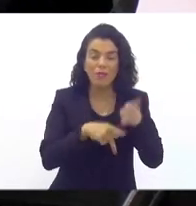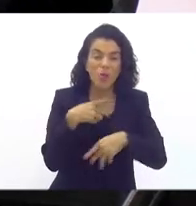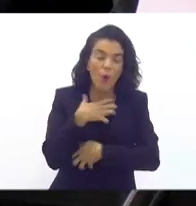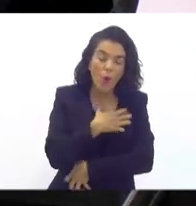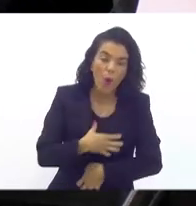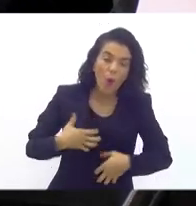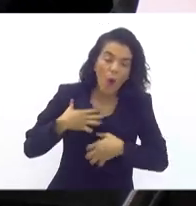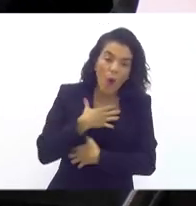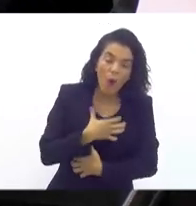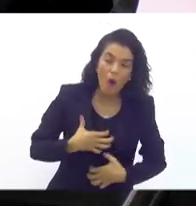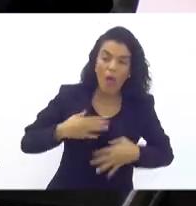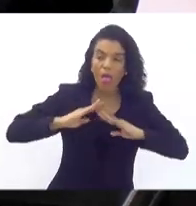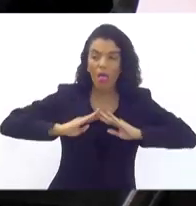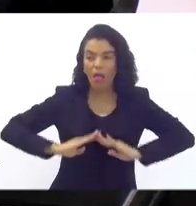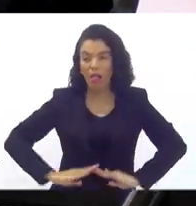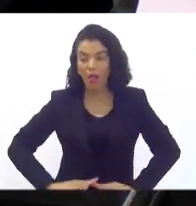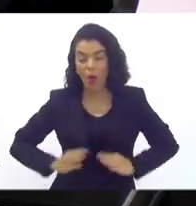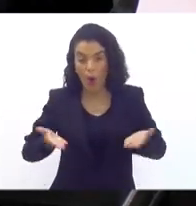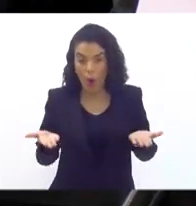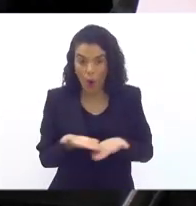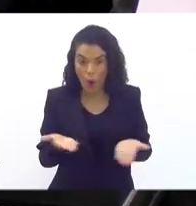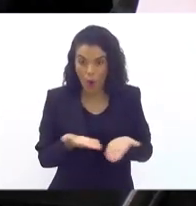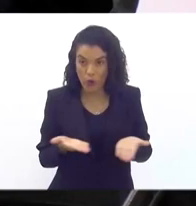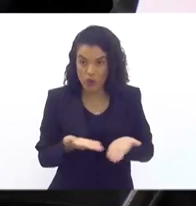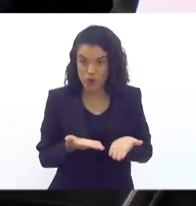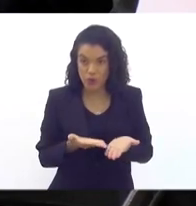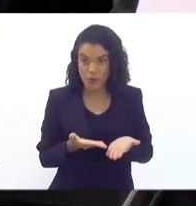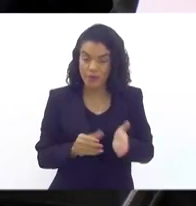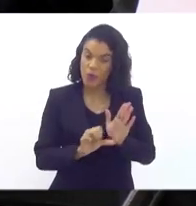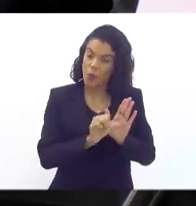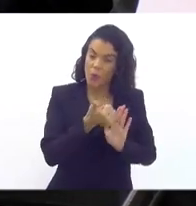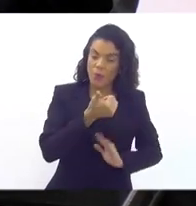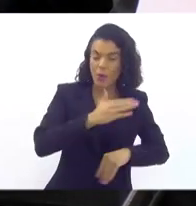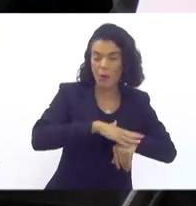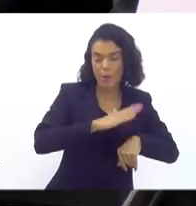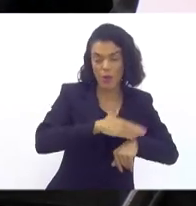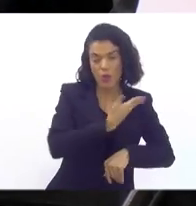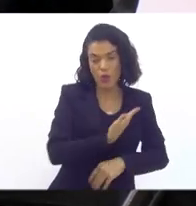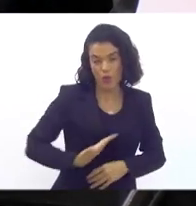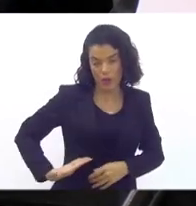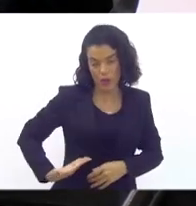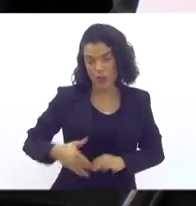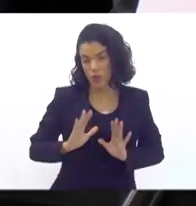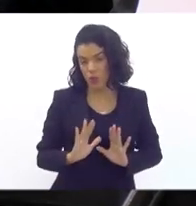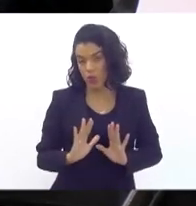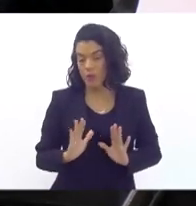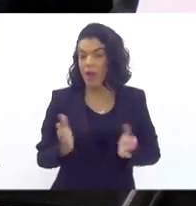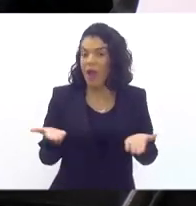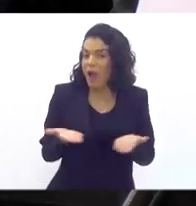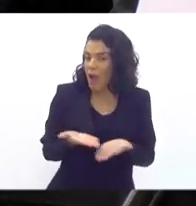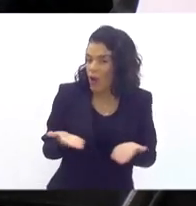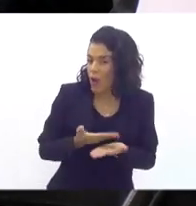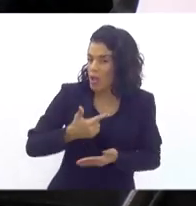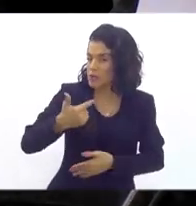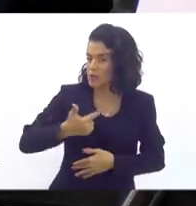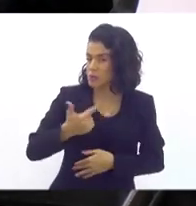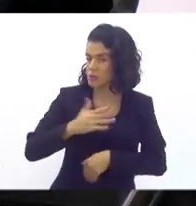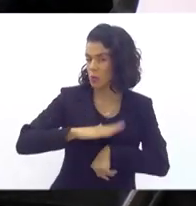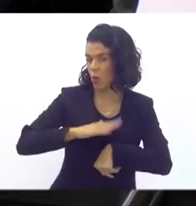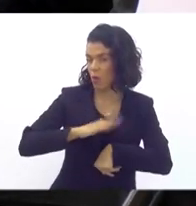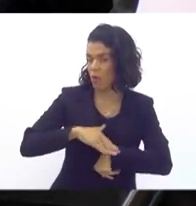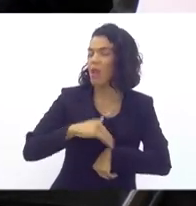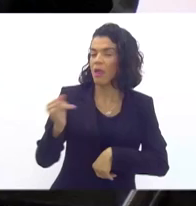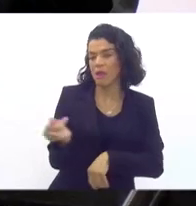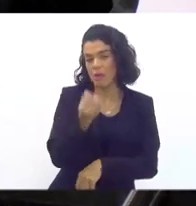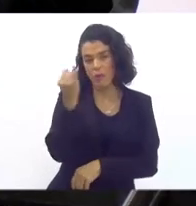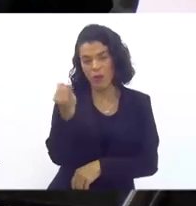estamos tendo hoje no primeiro até não tínhamos no primeiro momento do governador então eu entendo que é importante colocar